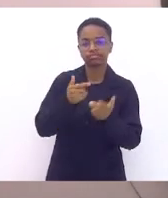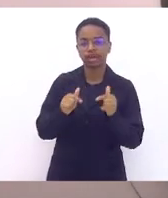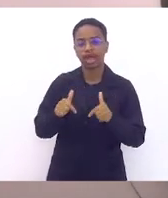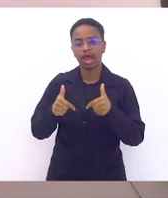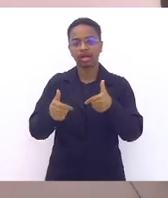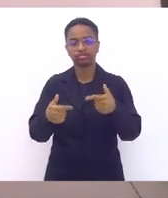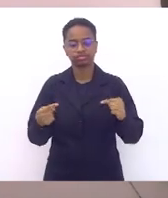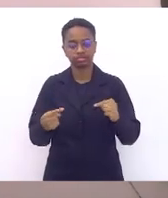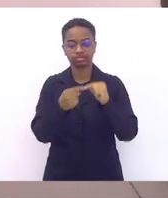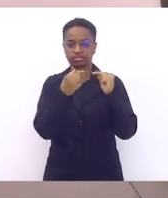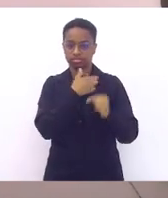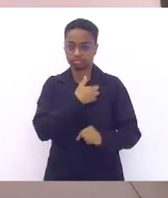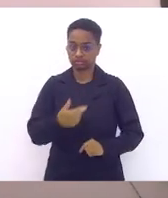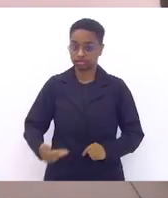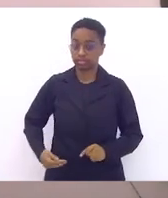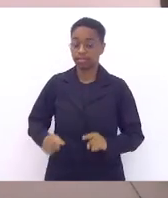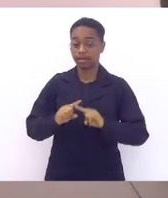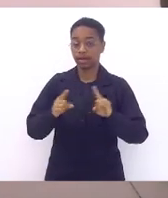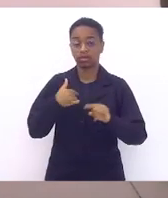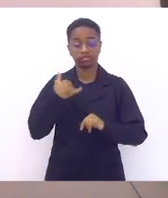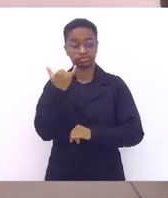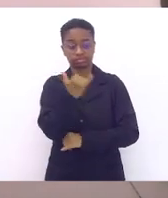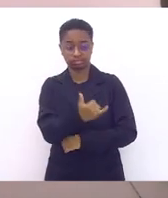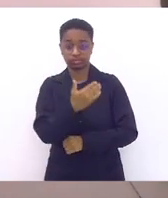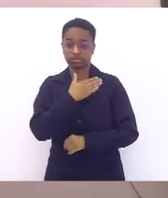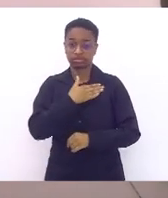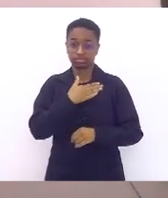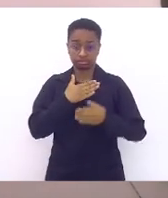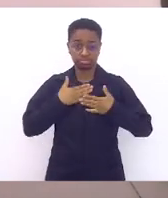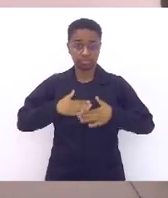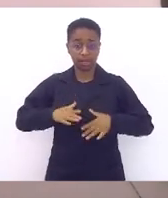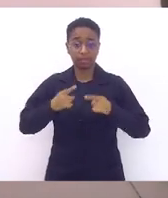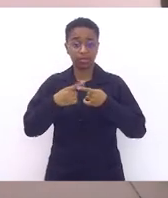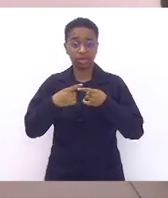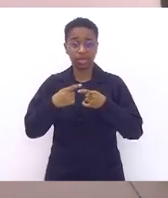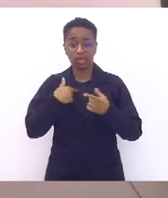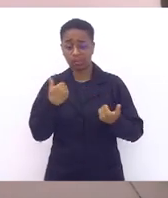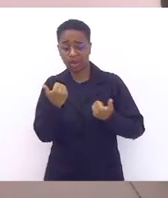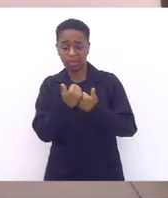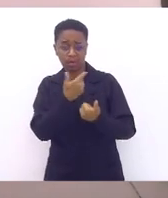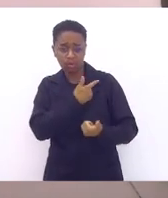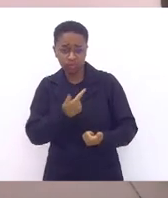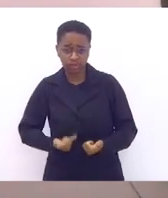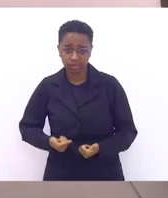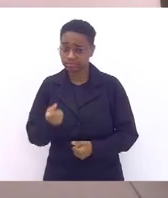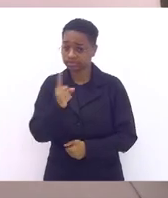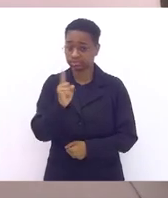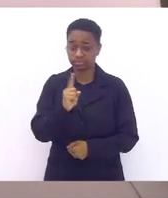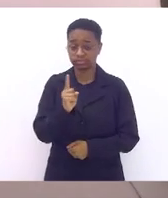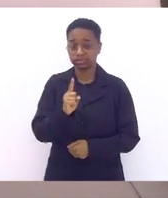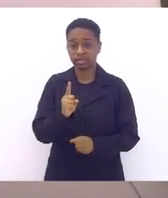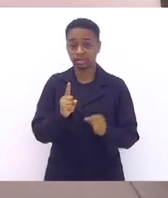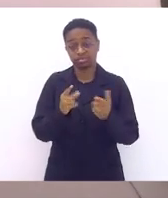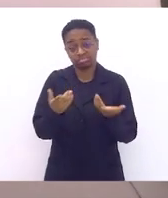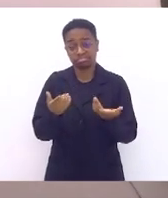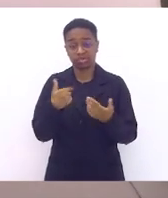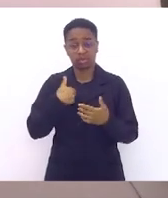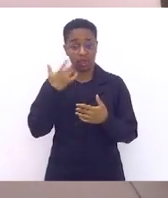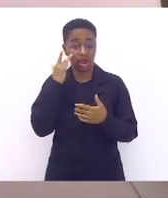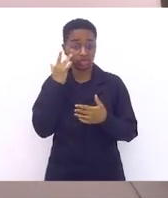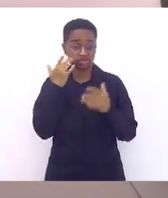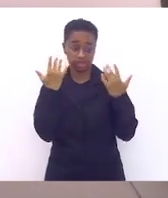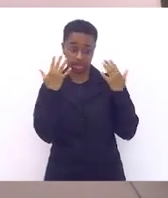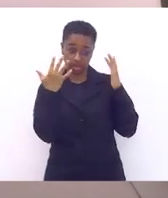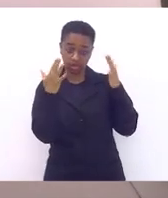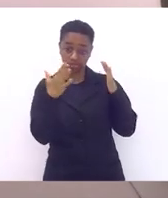republicana. E quero dizer isso com muita tranquilidade, que eu não sou da base do governo. Então, acho que um elogio feito por mim, não que eu seja melhor do que ninguém, mas